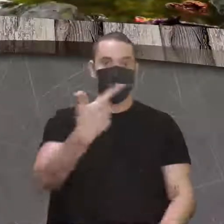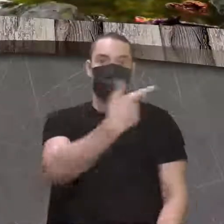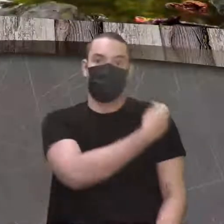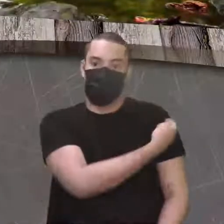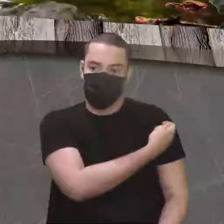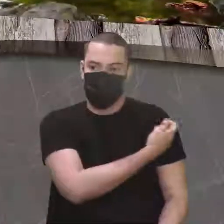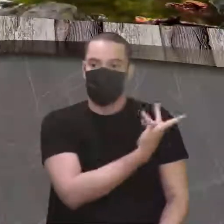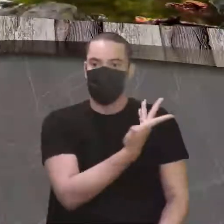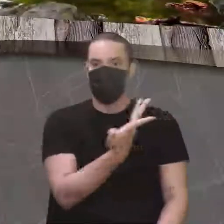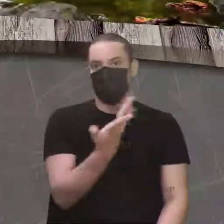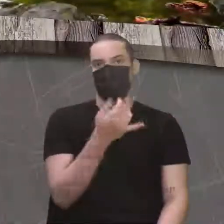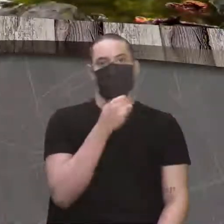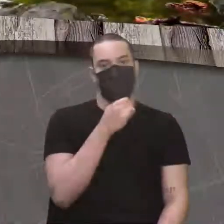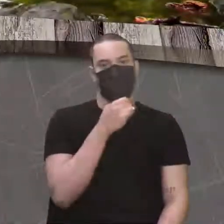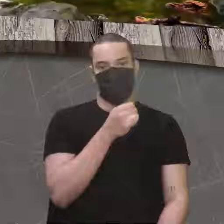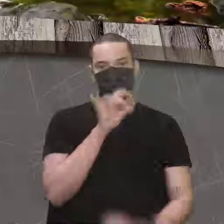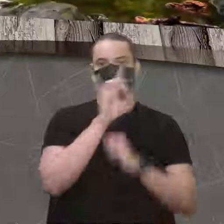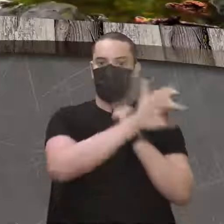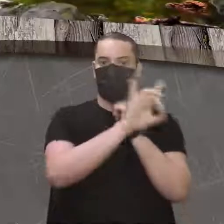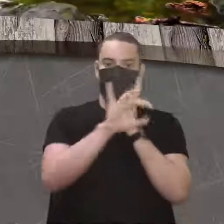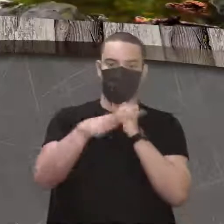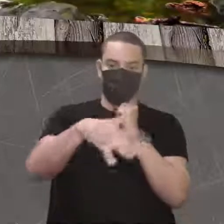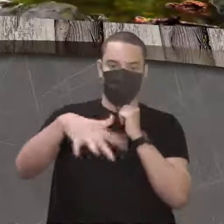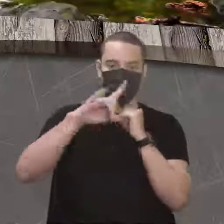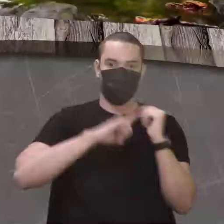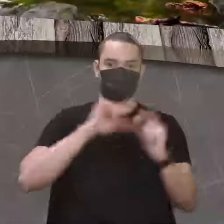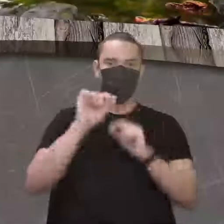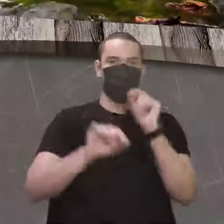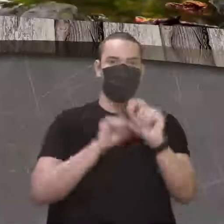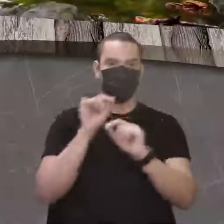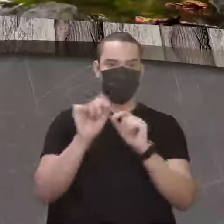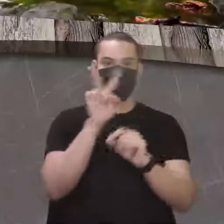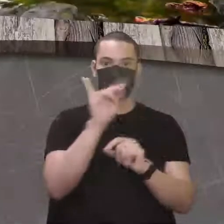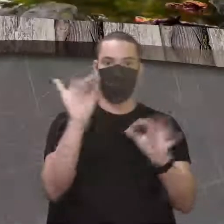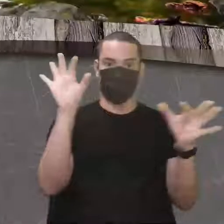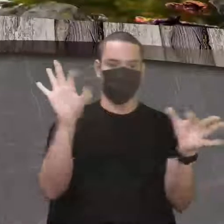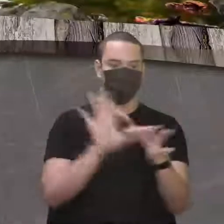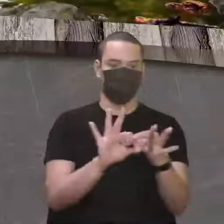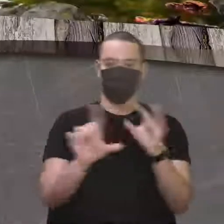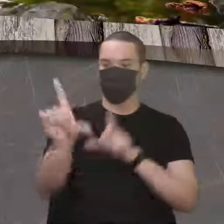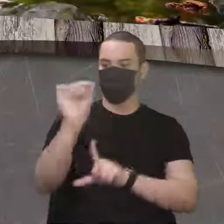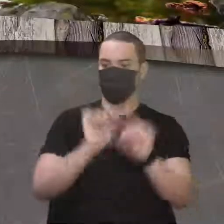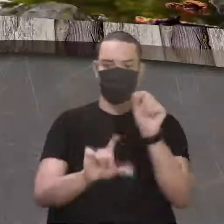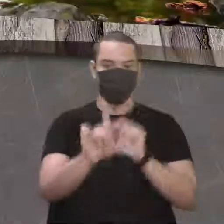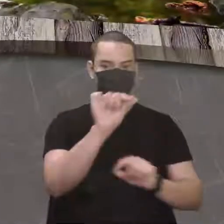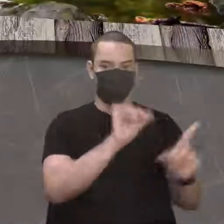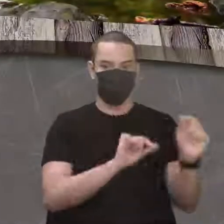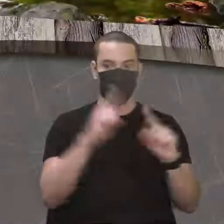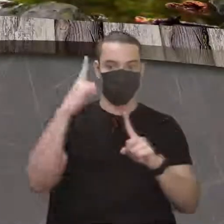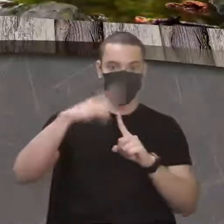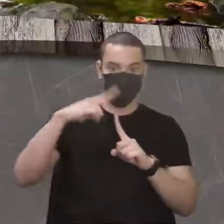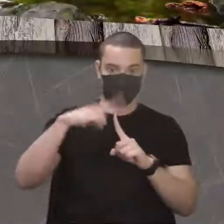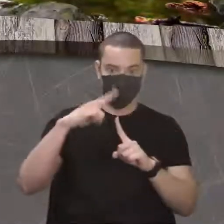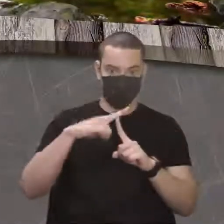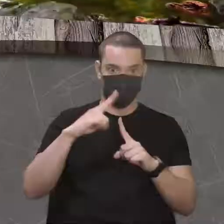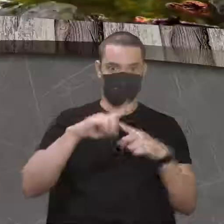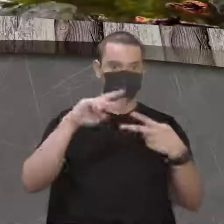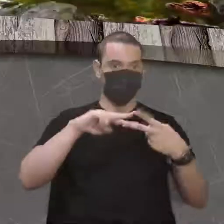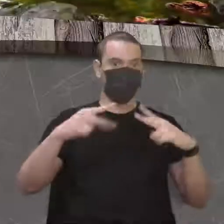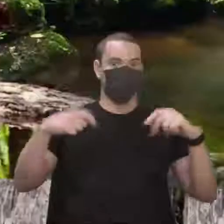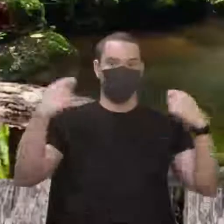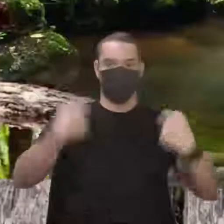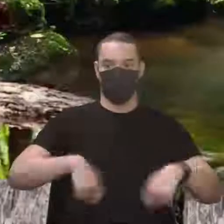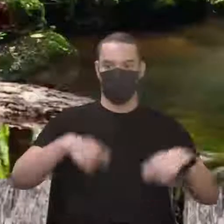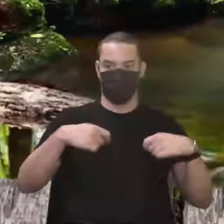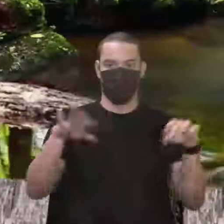vacina, tá bom? E aí cada uma dessas áreas vai então estar selecionando um tipo de gene necessário